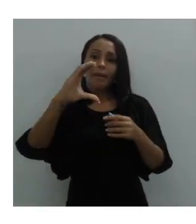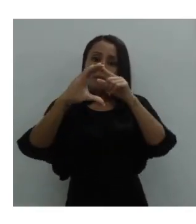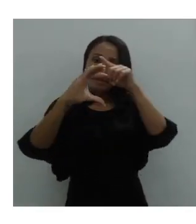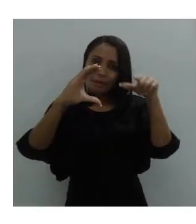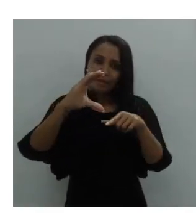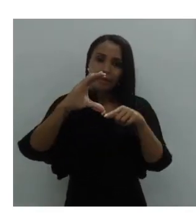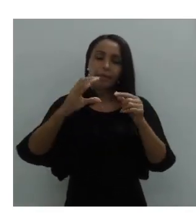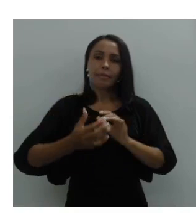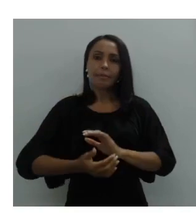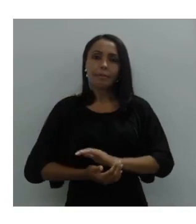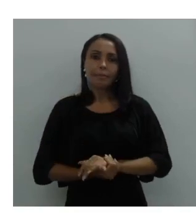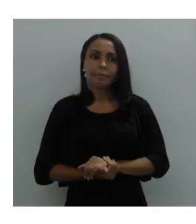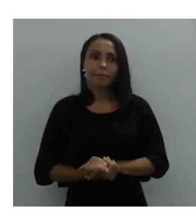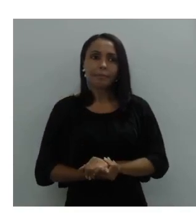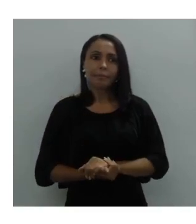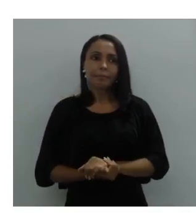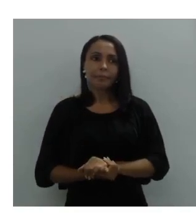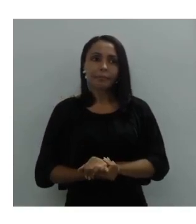letra C.